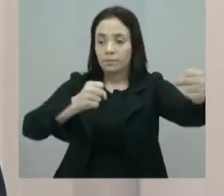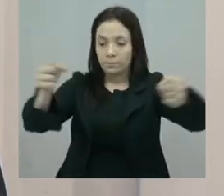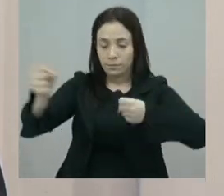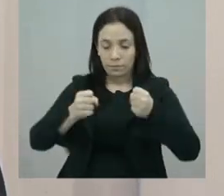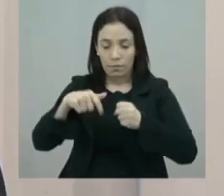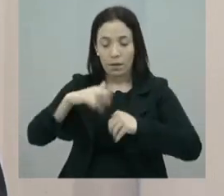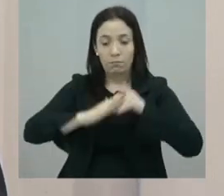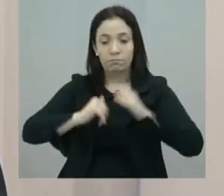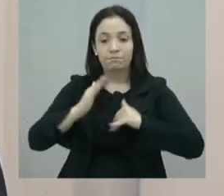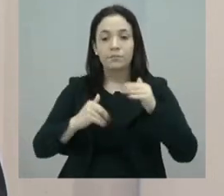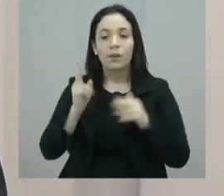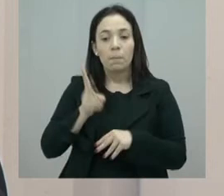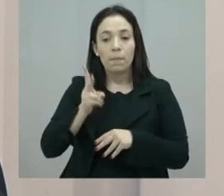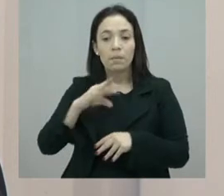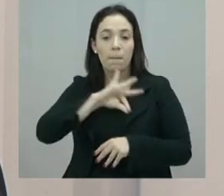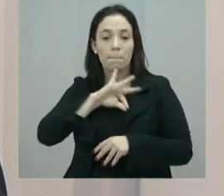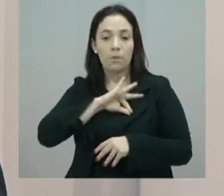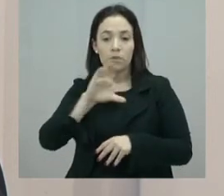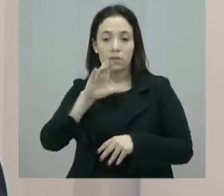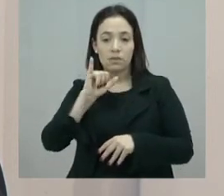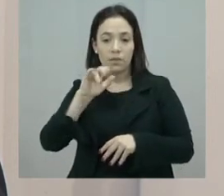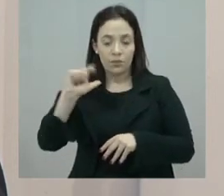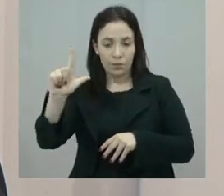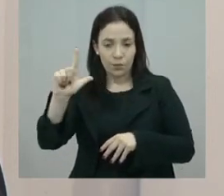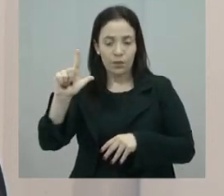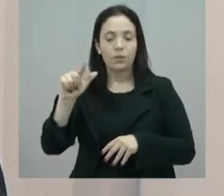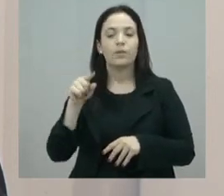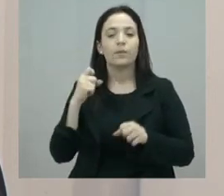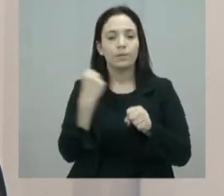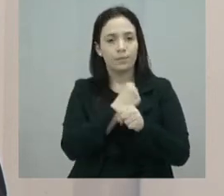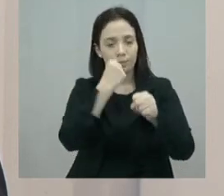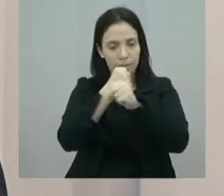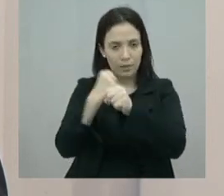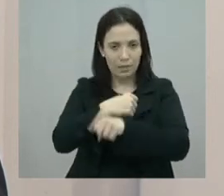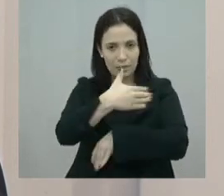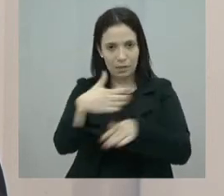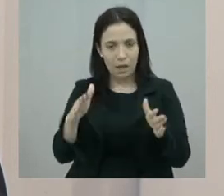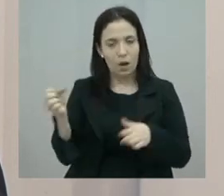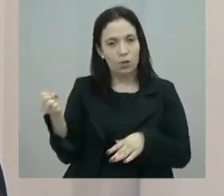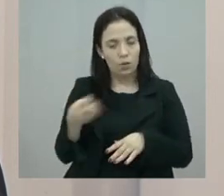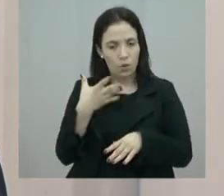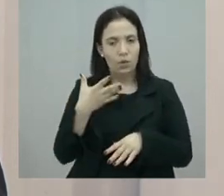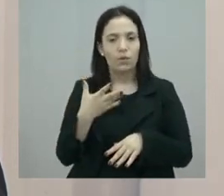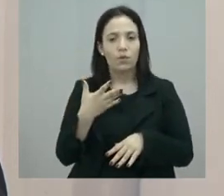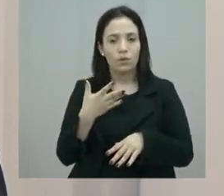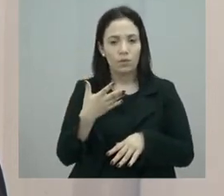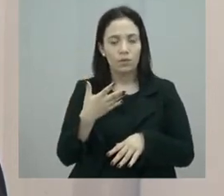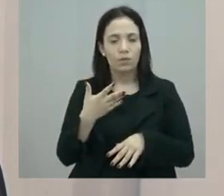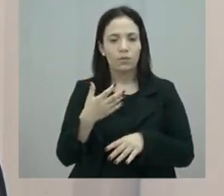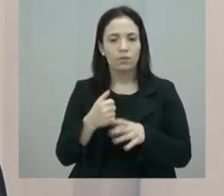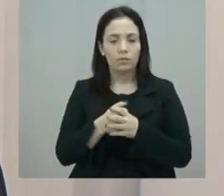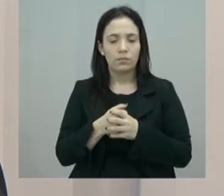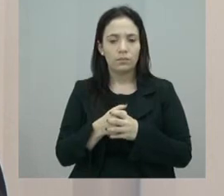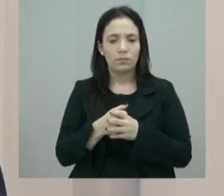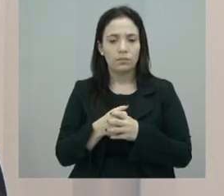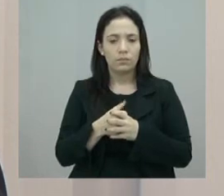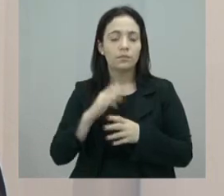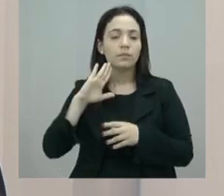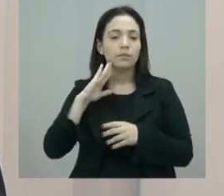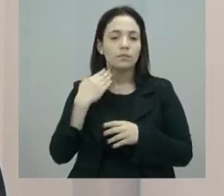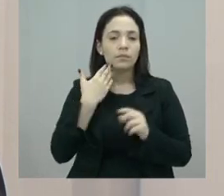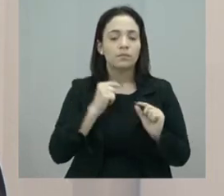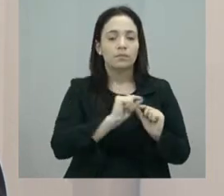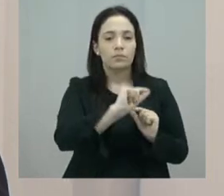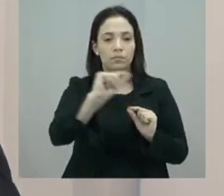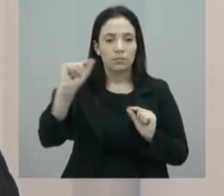própria Polícia Civil, né, e que essas salas de depoimento especial que surjam nas